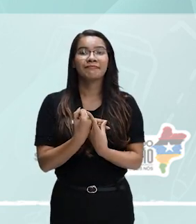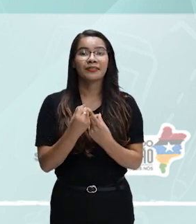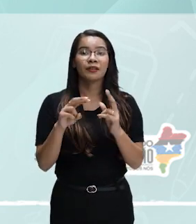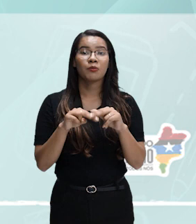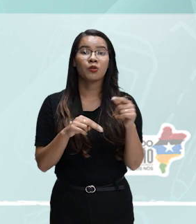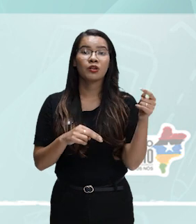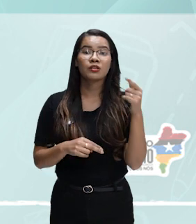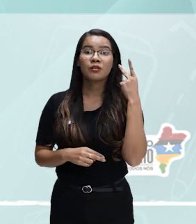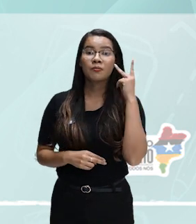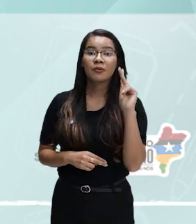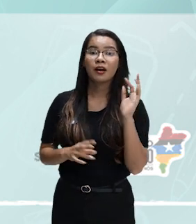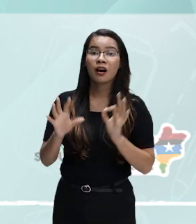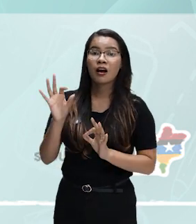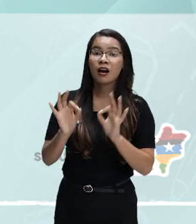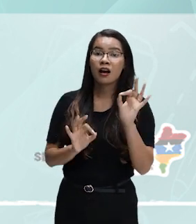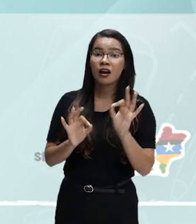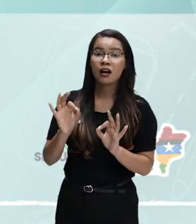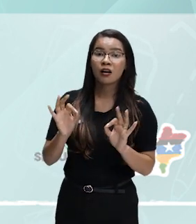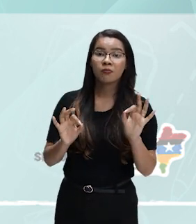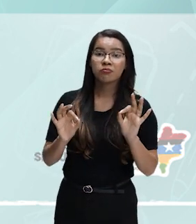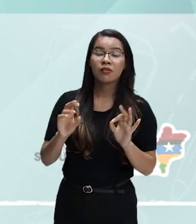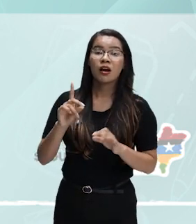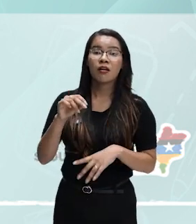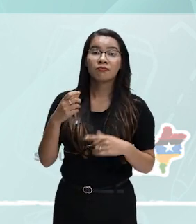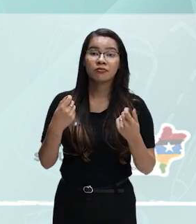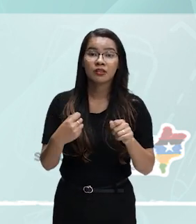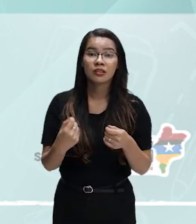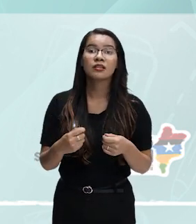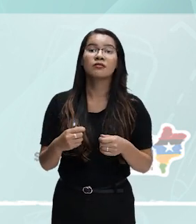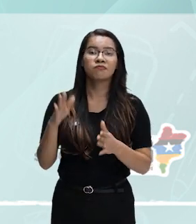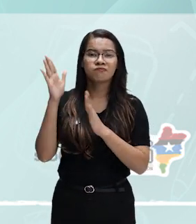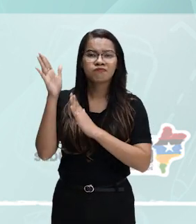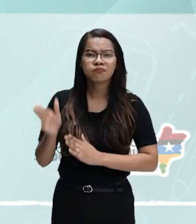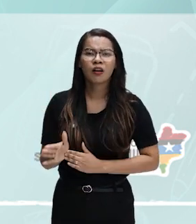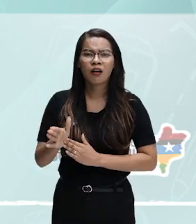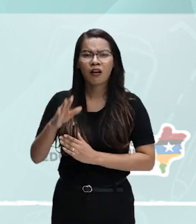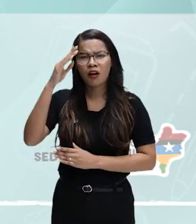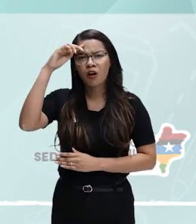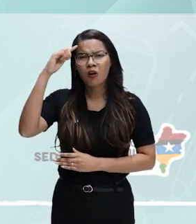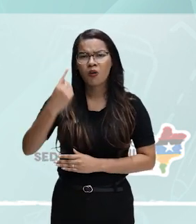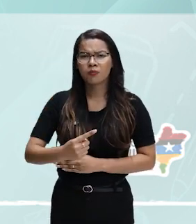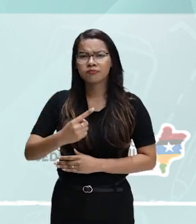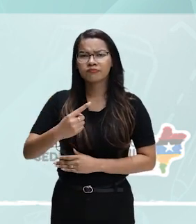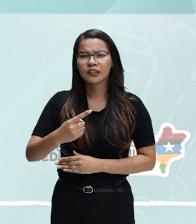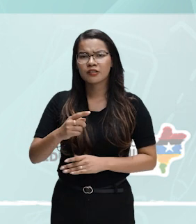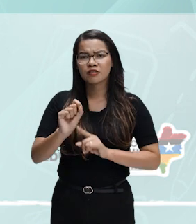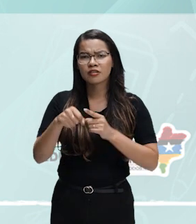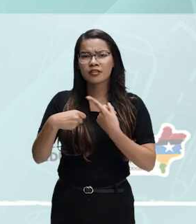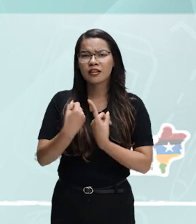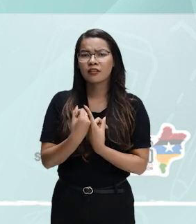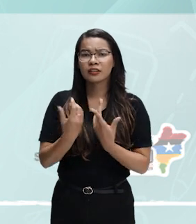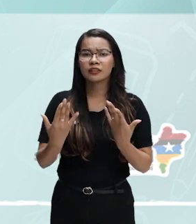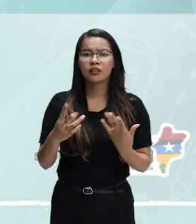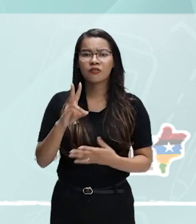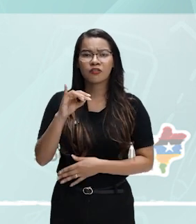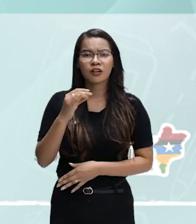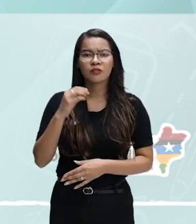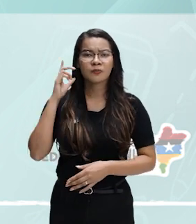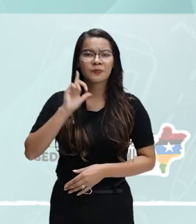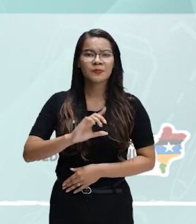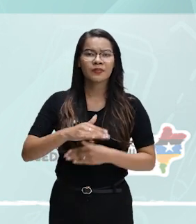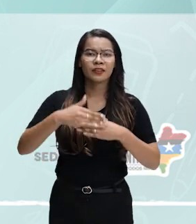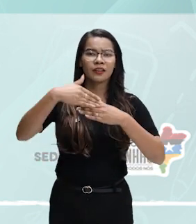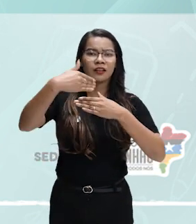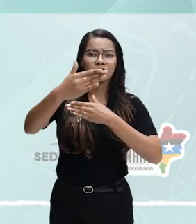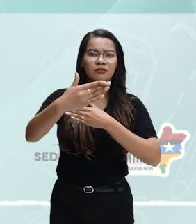necessário impor a ordem social e manter essa ordem também, certo? Só assim a sociedade consegue se desenvolver e